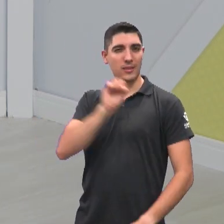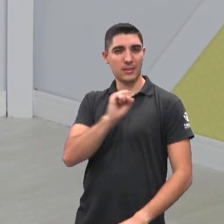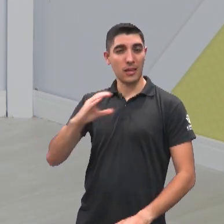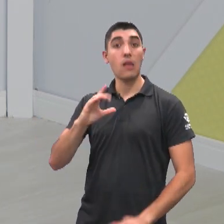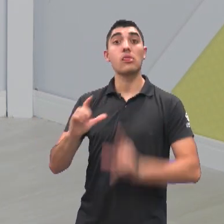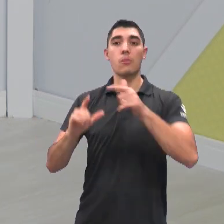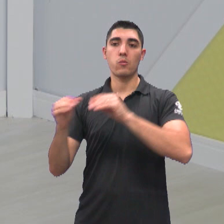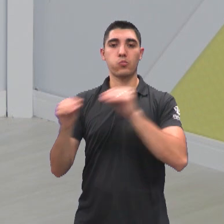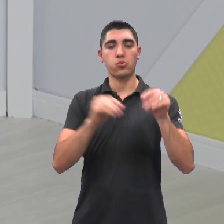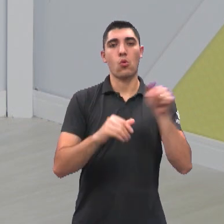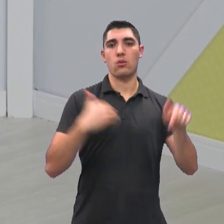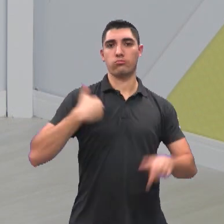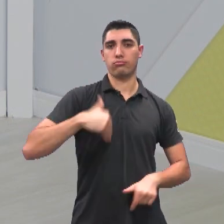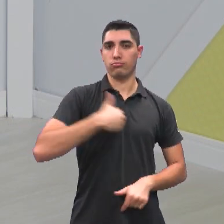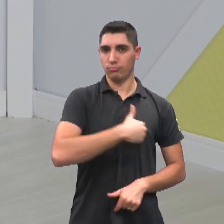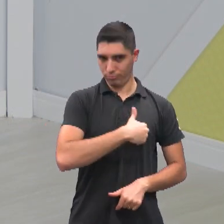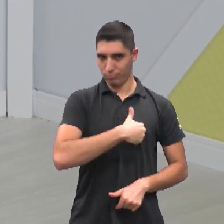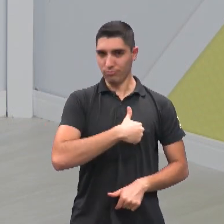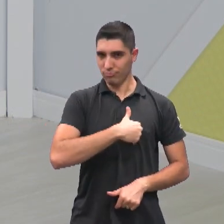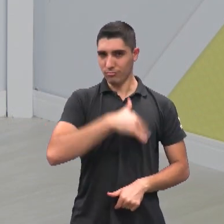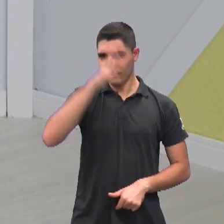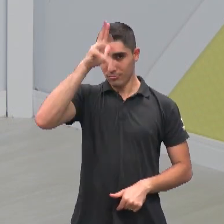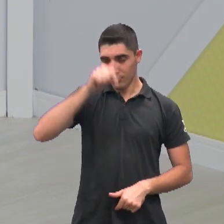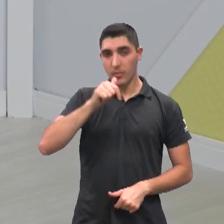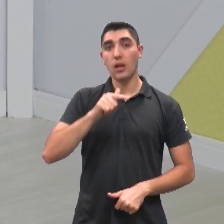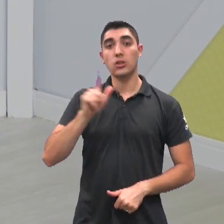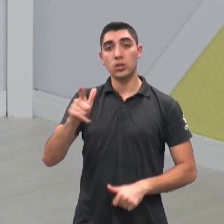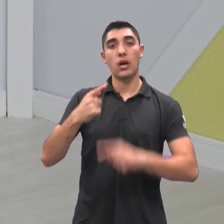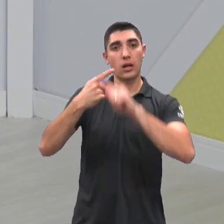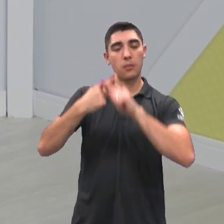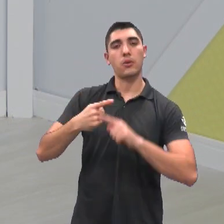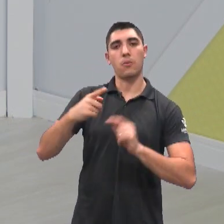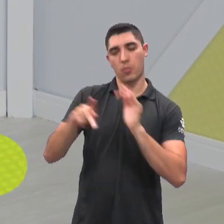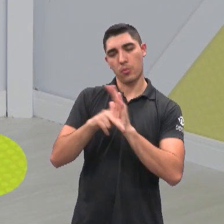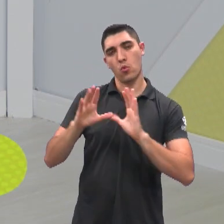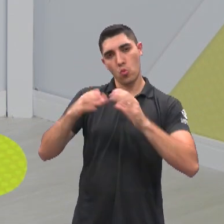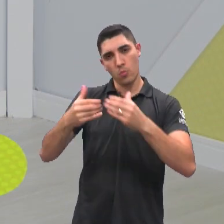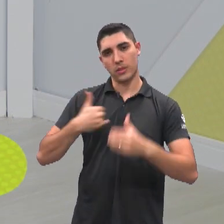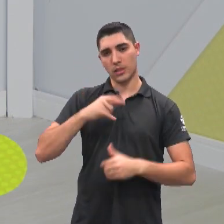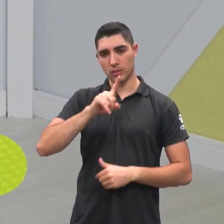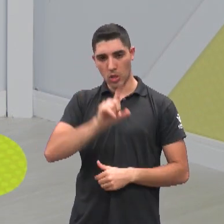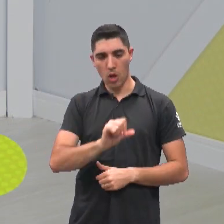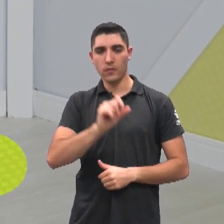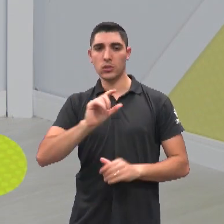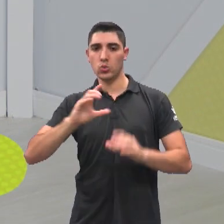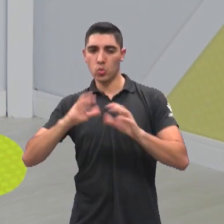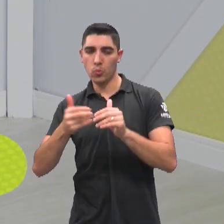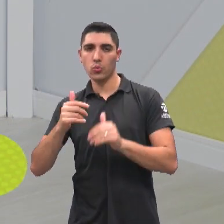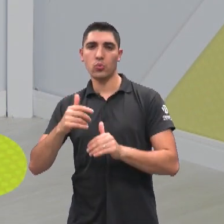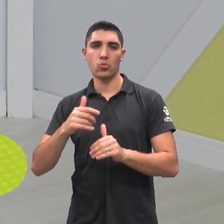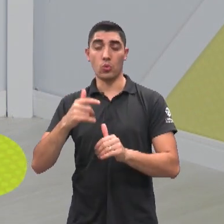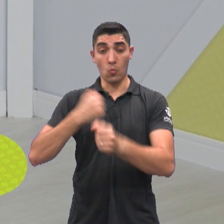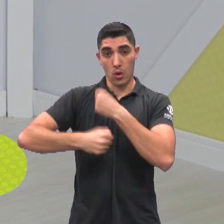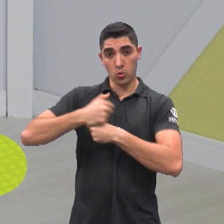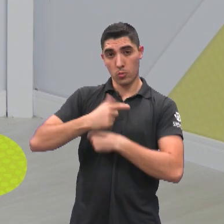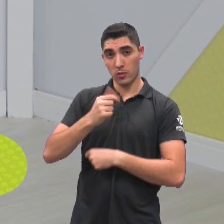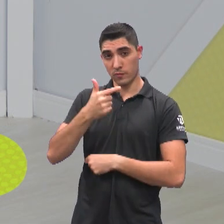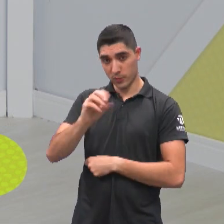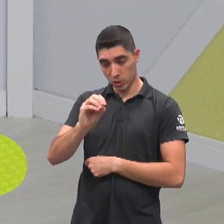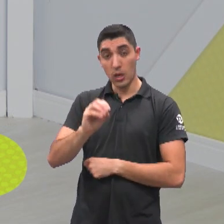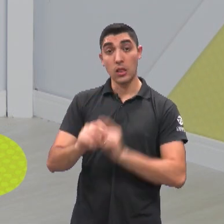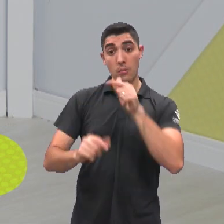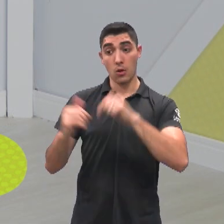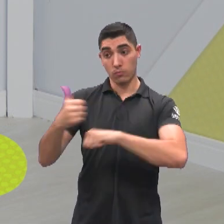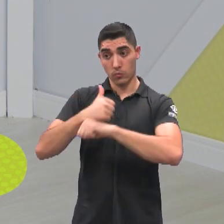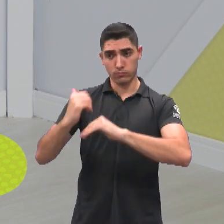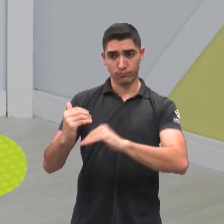estadual em 2019 e brasileiro sub-20 em 2020. No profissional da 2ª divisão do Campeonato Mineiro, ele conquistou o